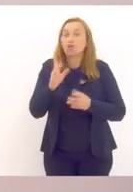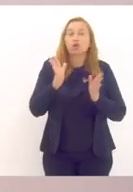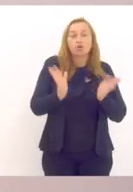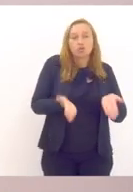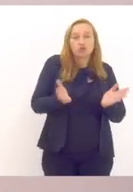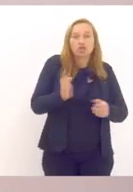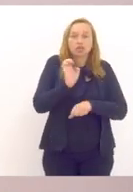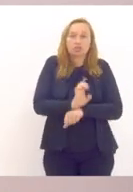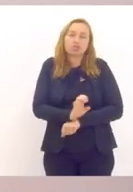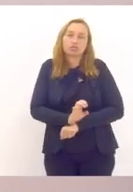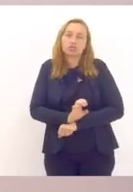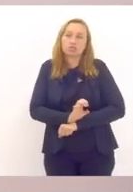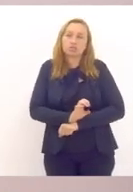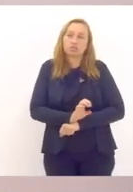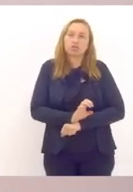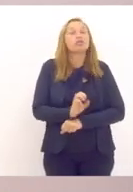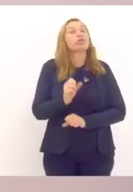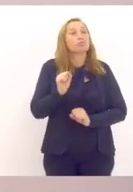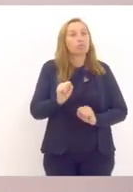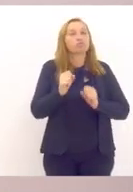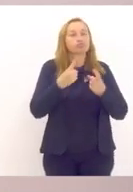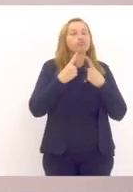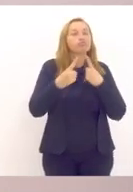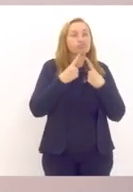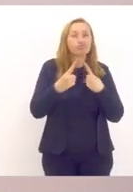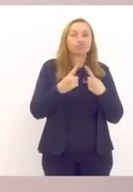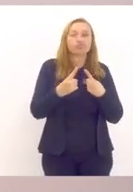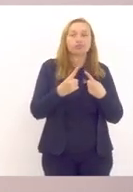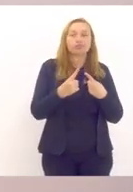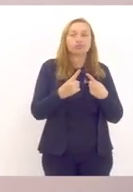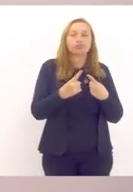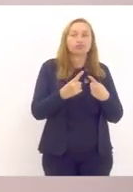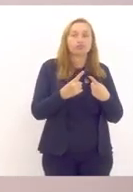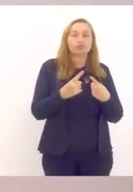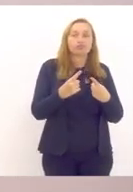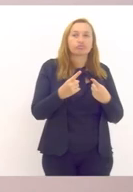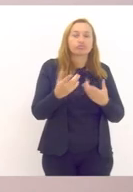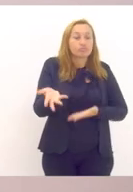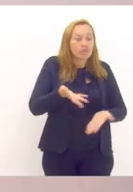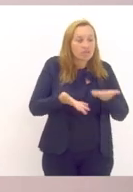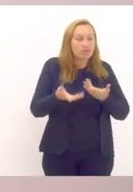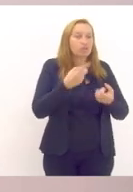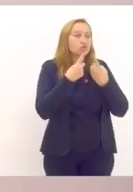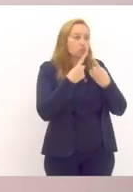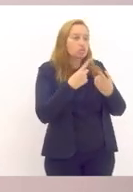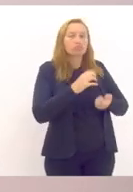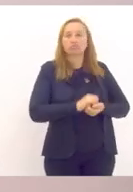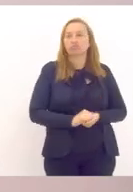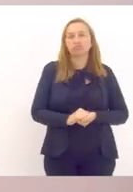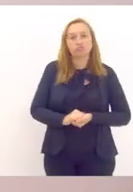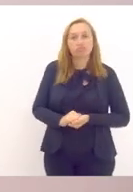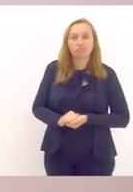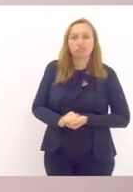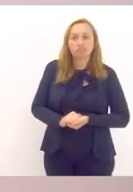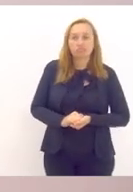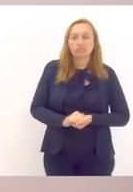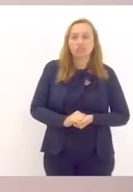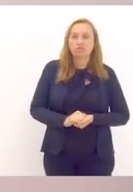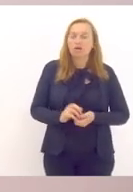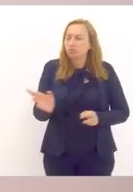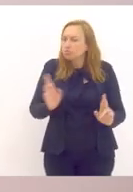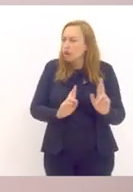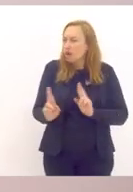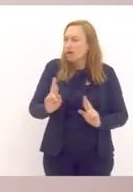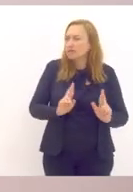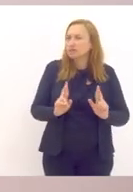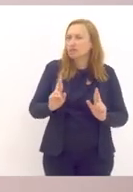é capaz de fazer essa discussão, é capaz de participar da discussão de outra forma, ou seja, a nossa relação